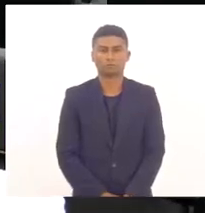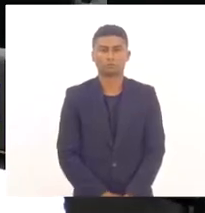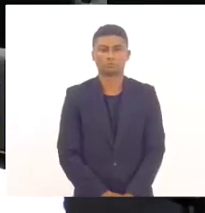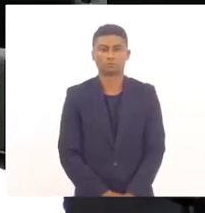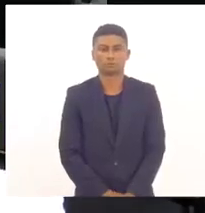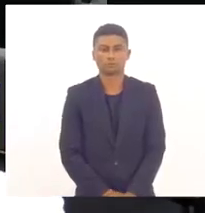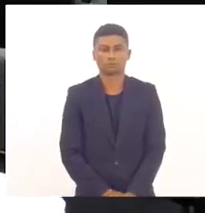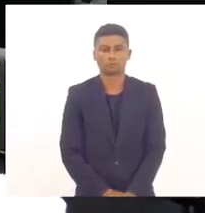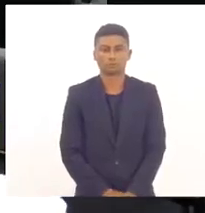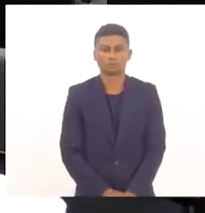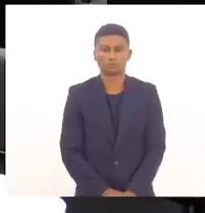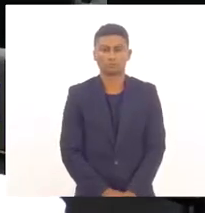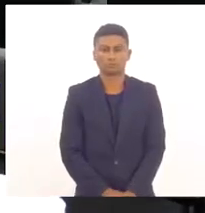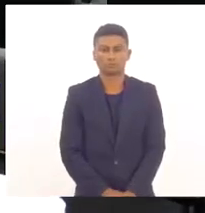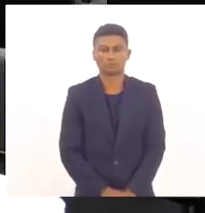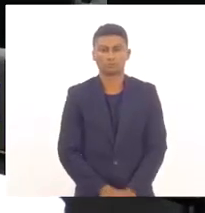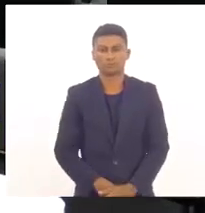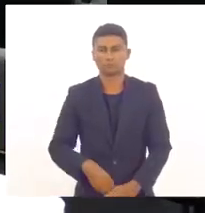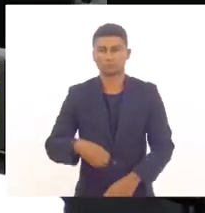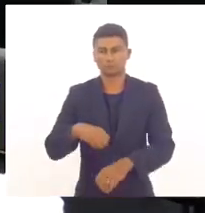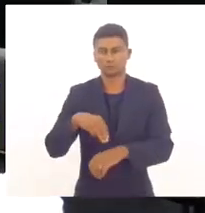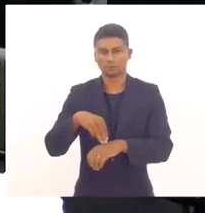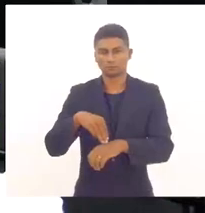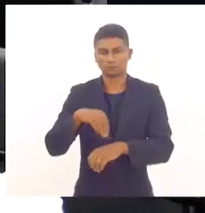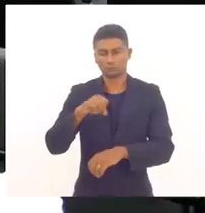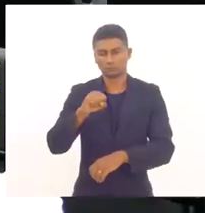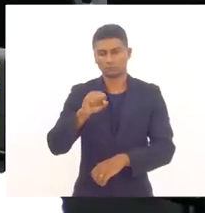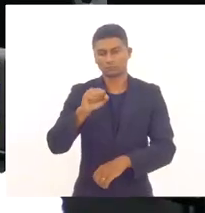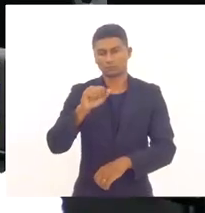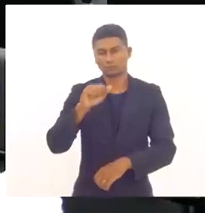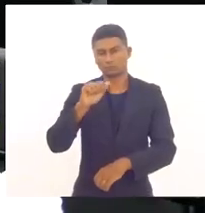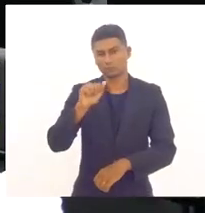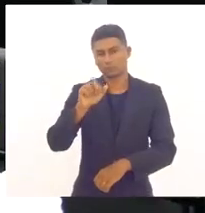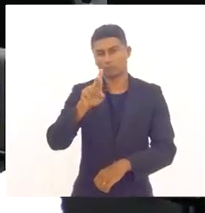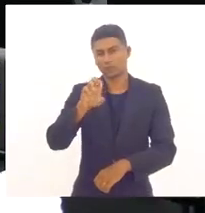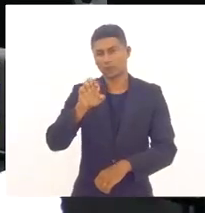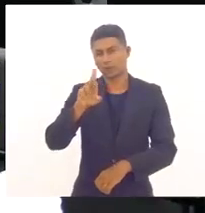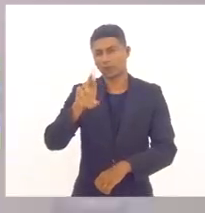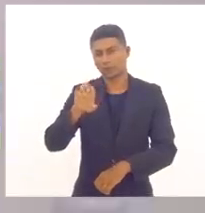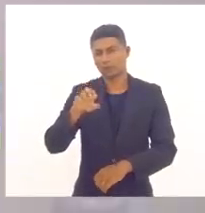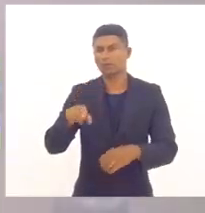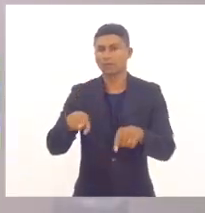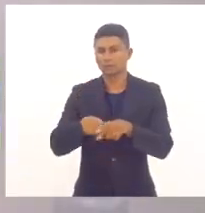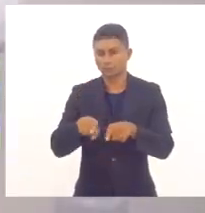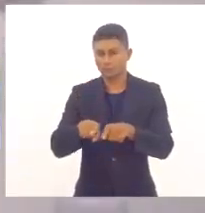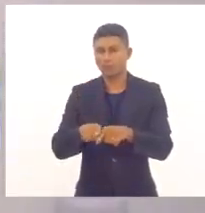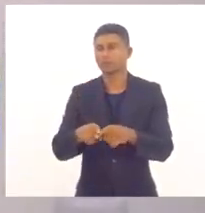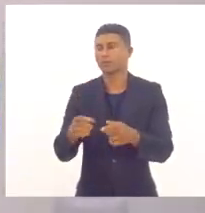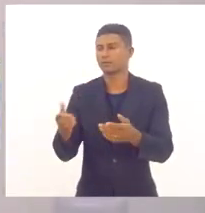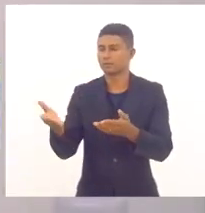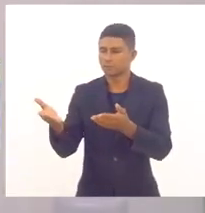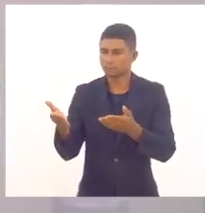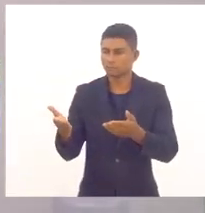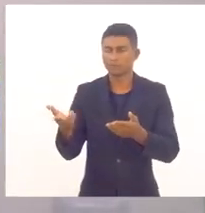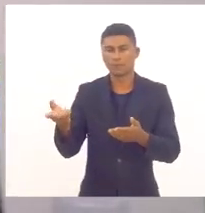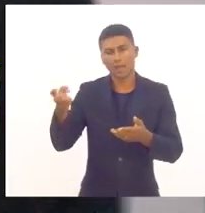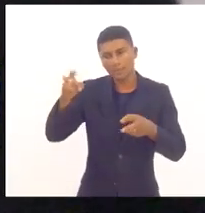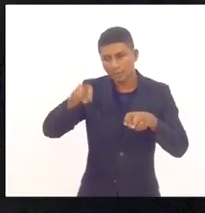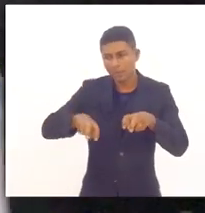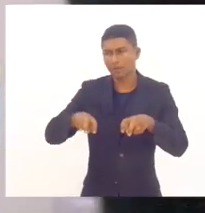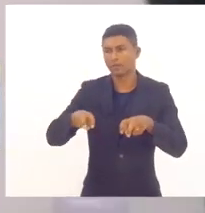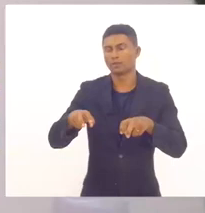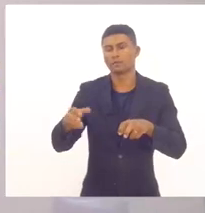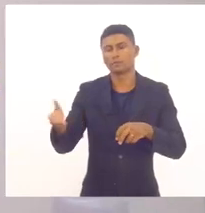O mestre Arerê também foi citado e já foi dito que ele faria parte dessa mesa. Então, mais uma cadeira, por favor. Mestre Arerê,